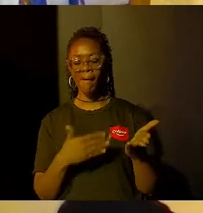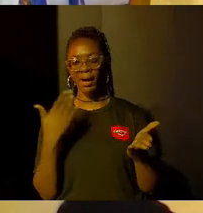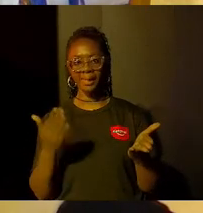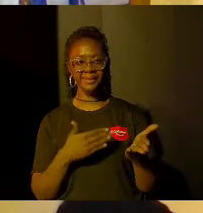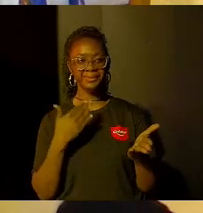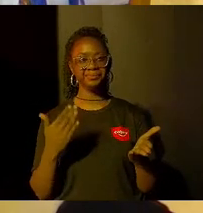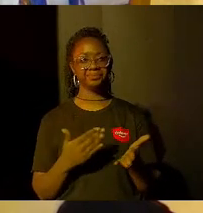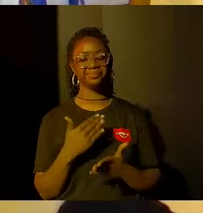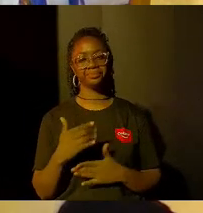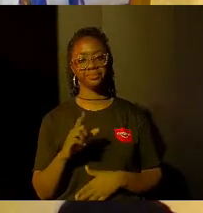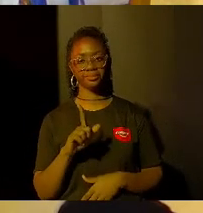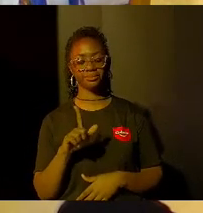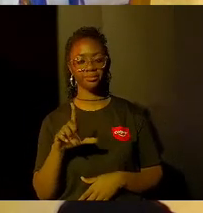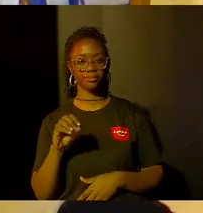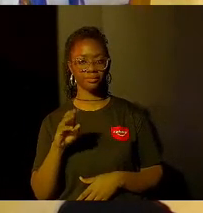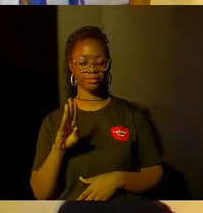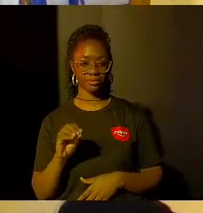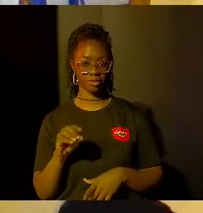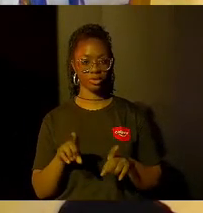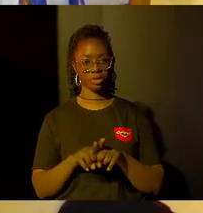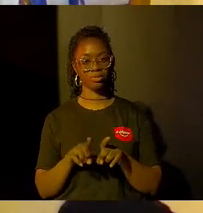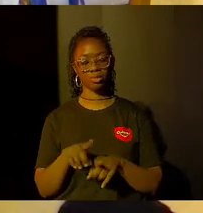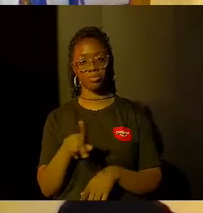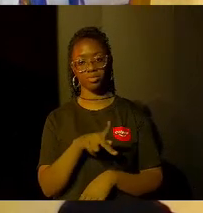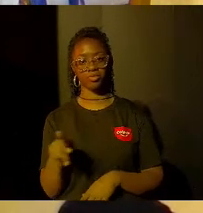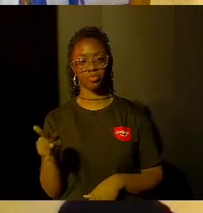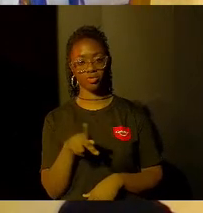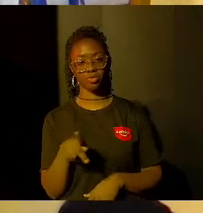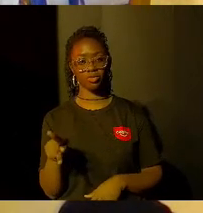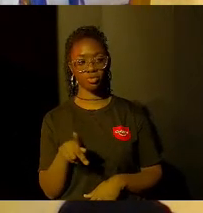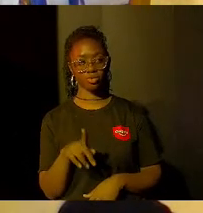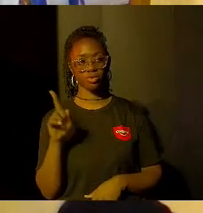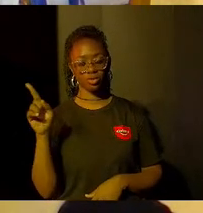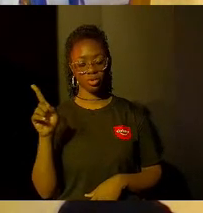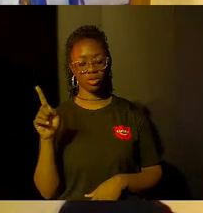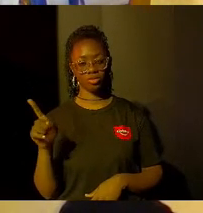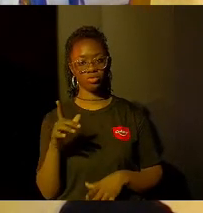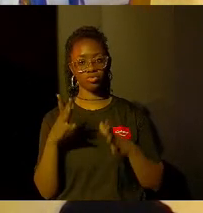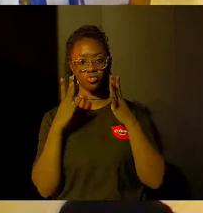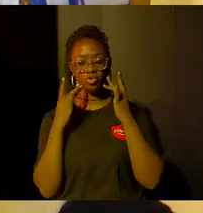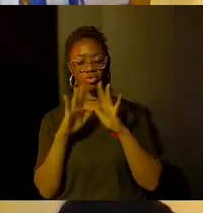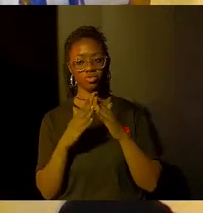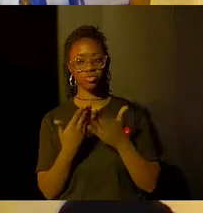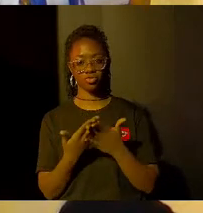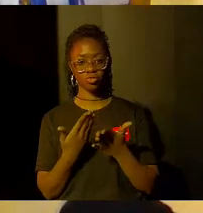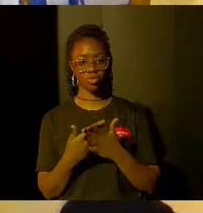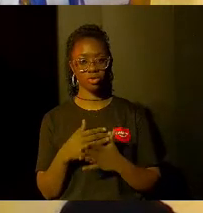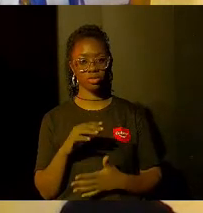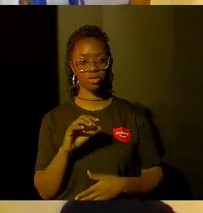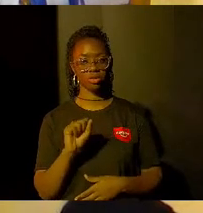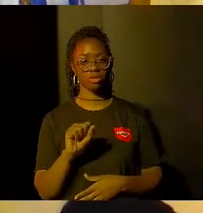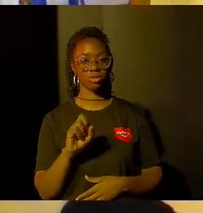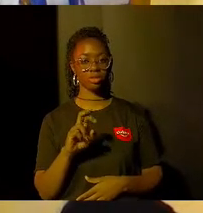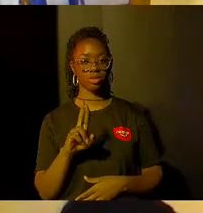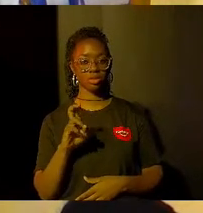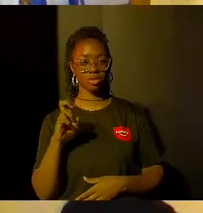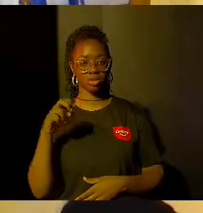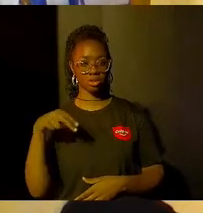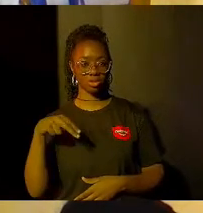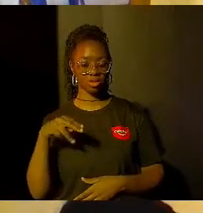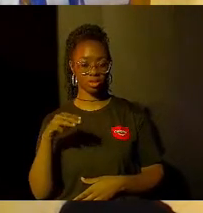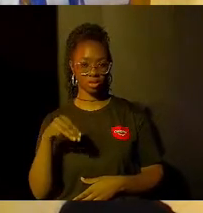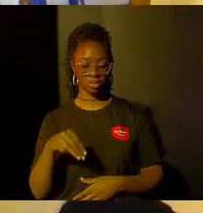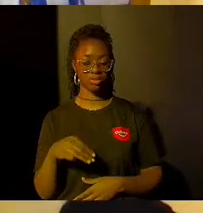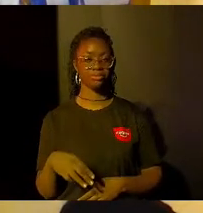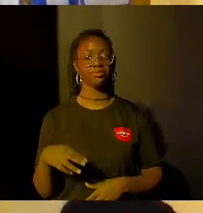Cleiton é professor de graduação no teatro escola Célia Helena está prestes de se tornar